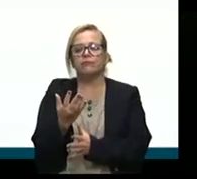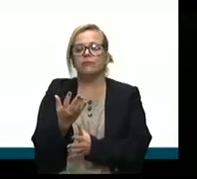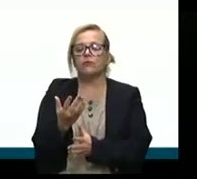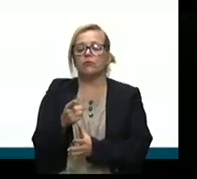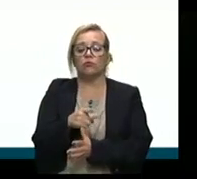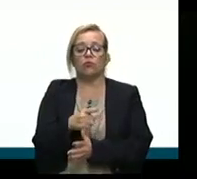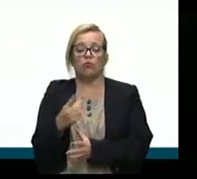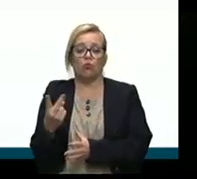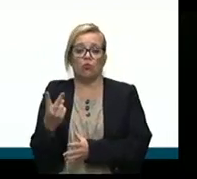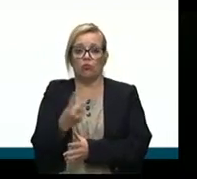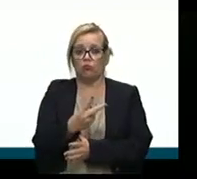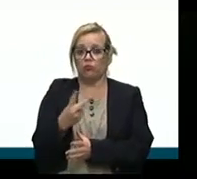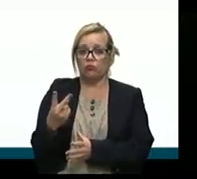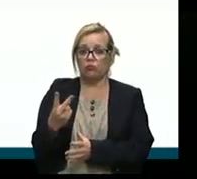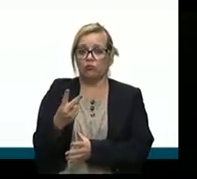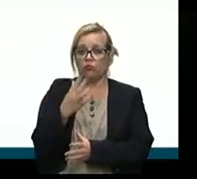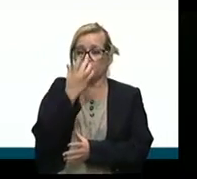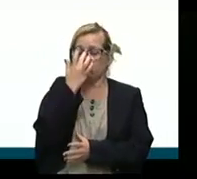de uma variável,